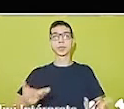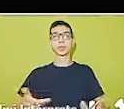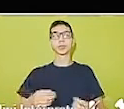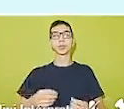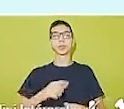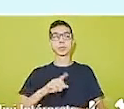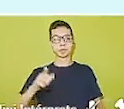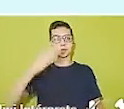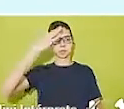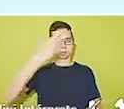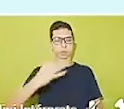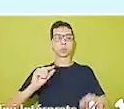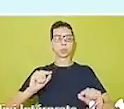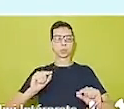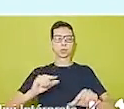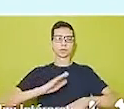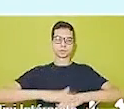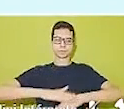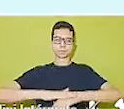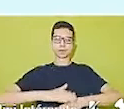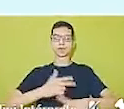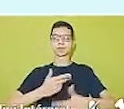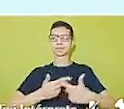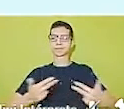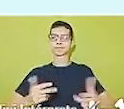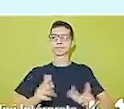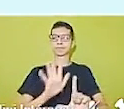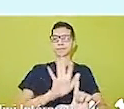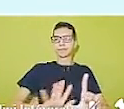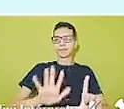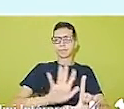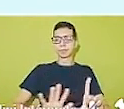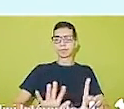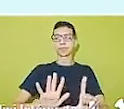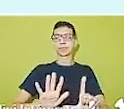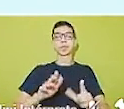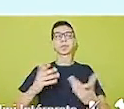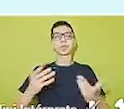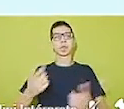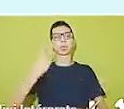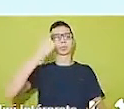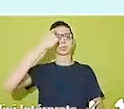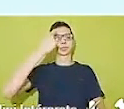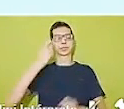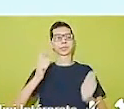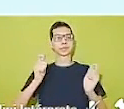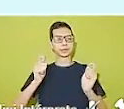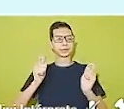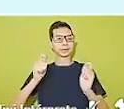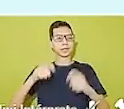prática, a gente teve a ideia de compartilhar